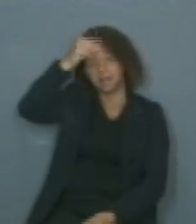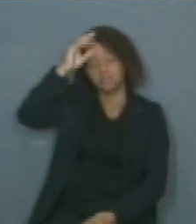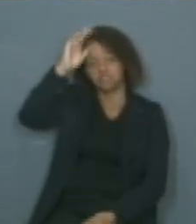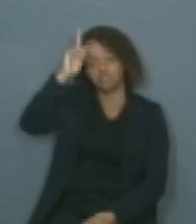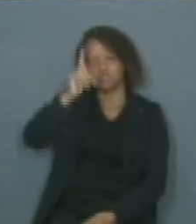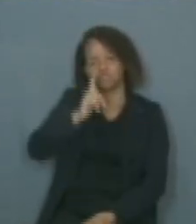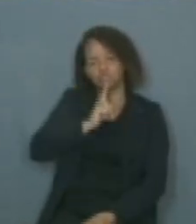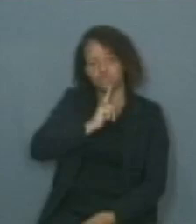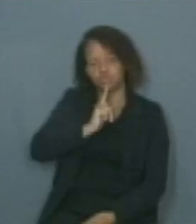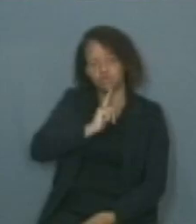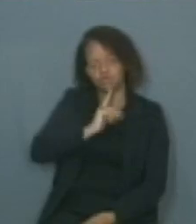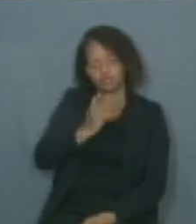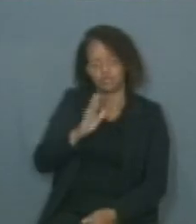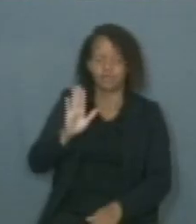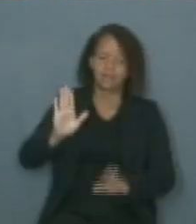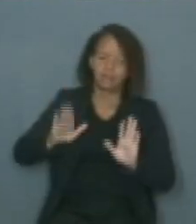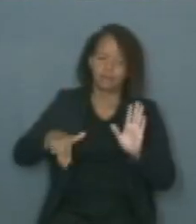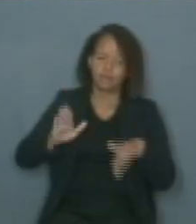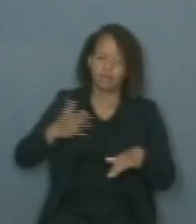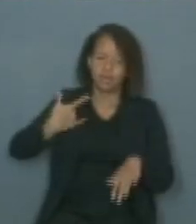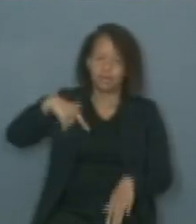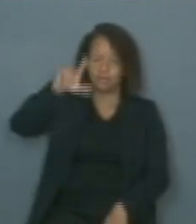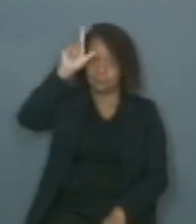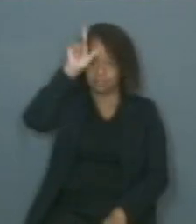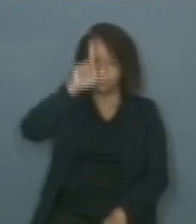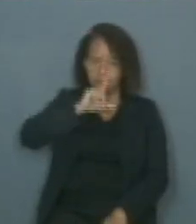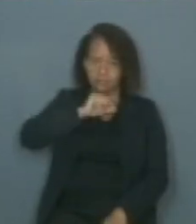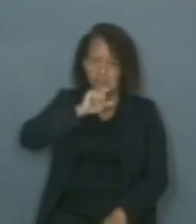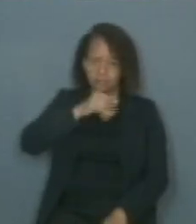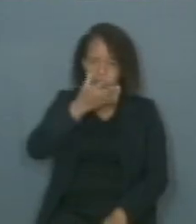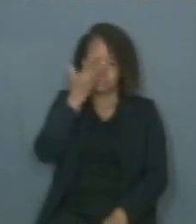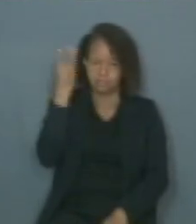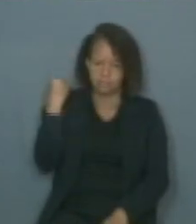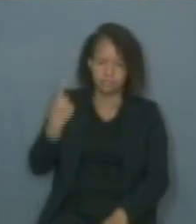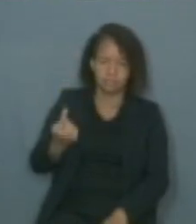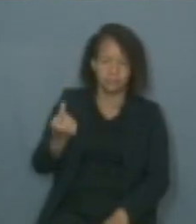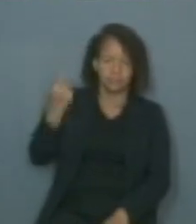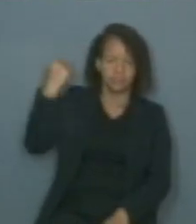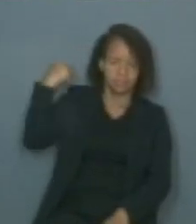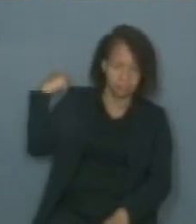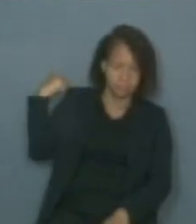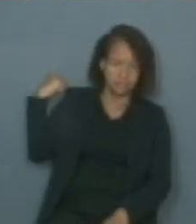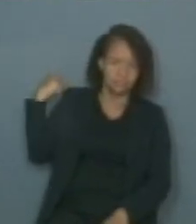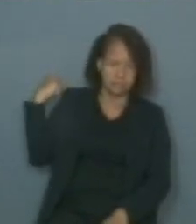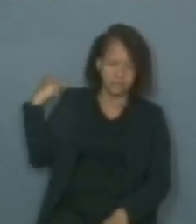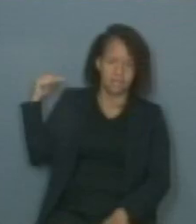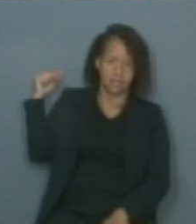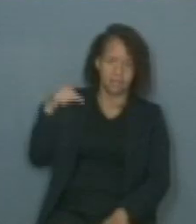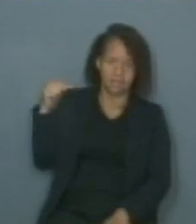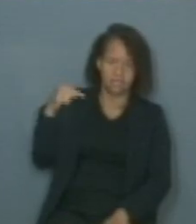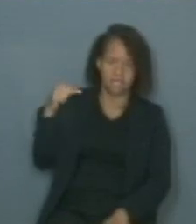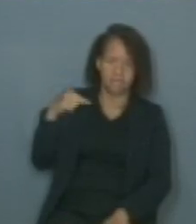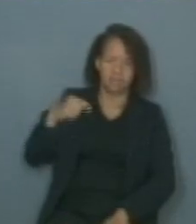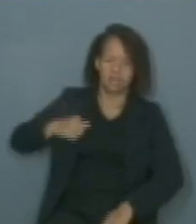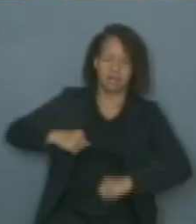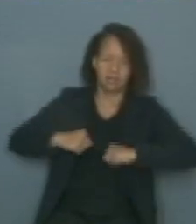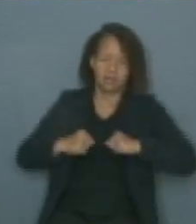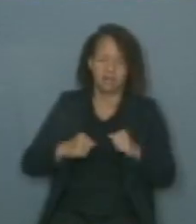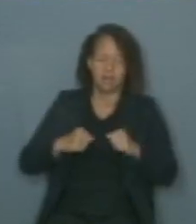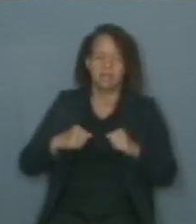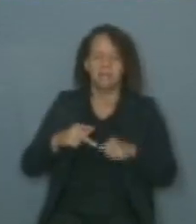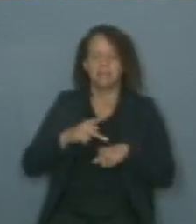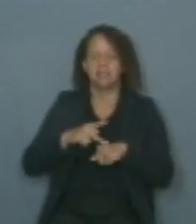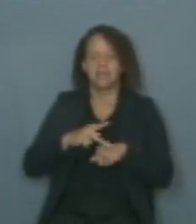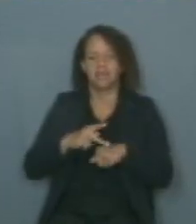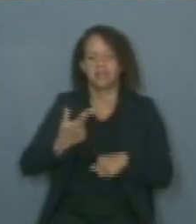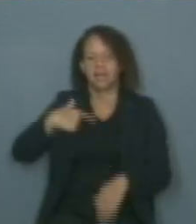Júlio. Talvez o líder do PSB esqueça, porque naquela época ele chegava aqui com a pastinha preta,